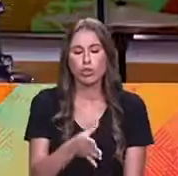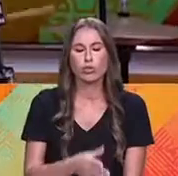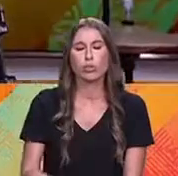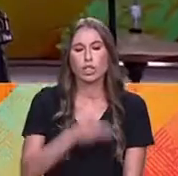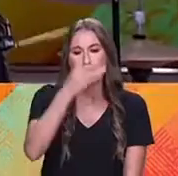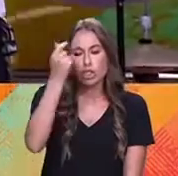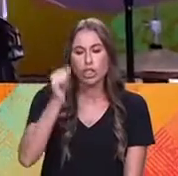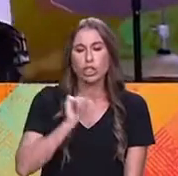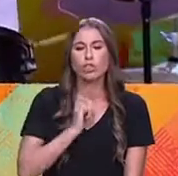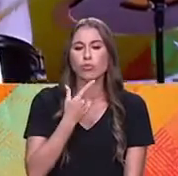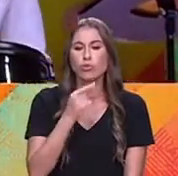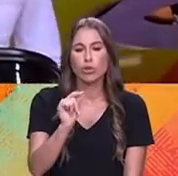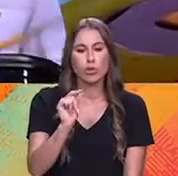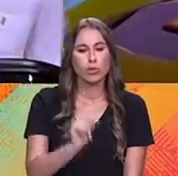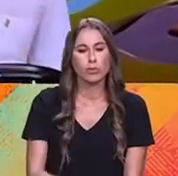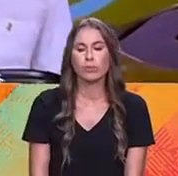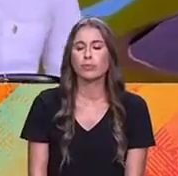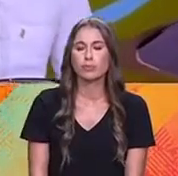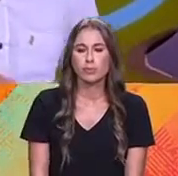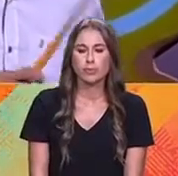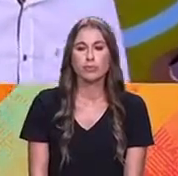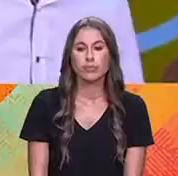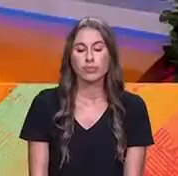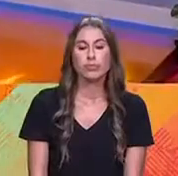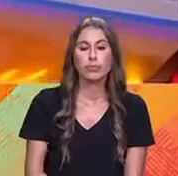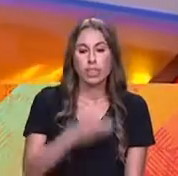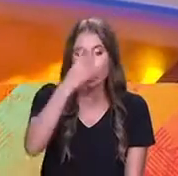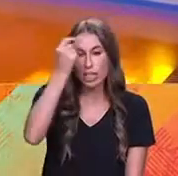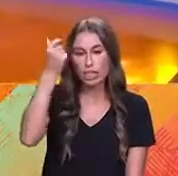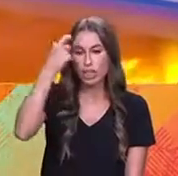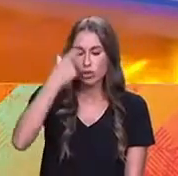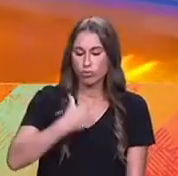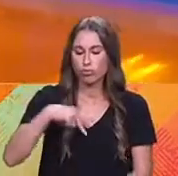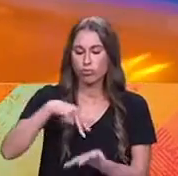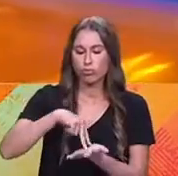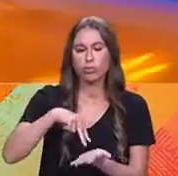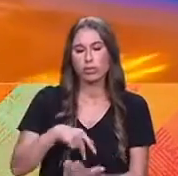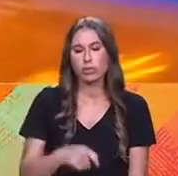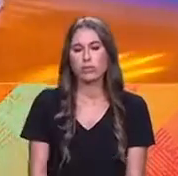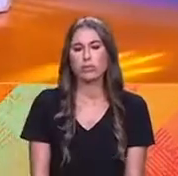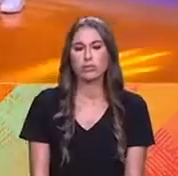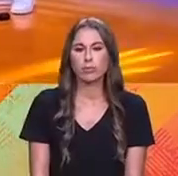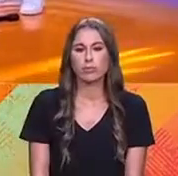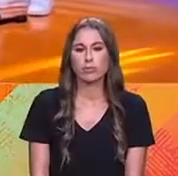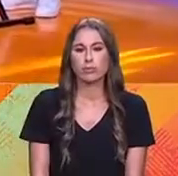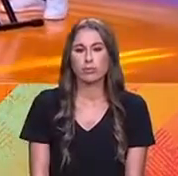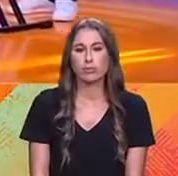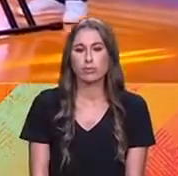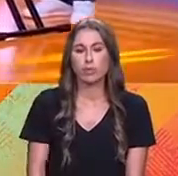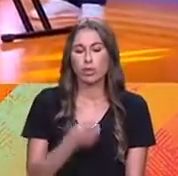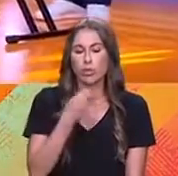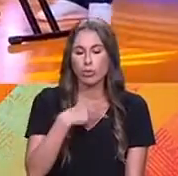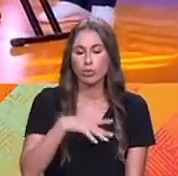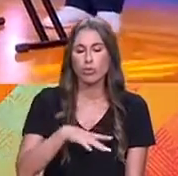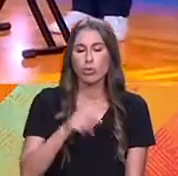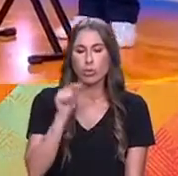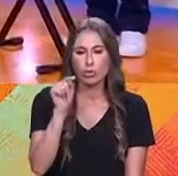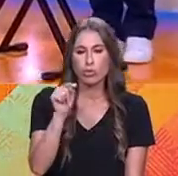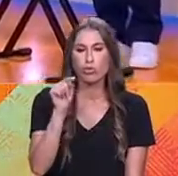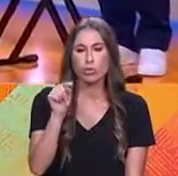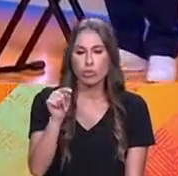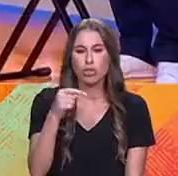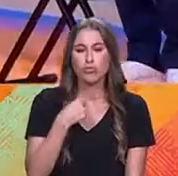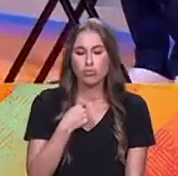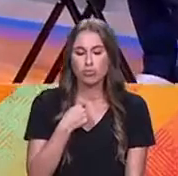nome, nunca mais na vida. Esquece que eu existo, e vou ficar perdida. Perdido por ti andei